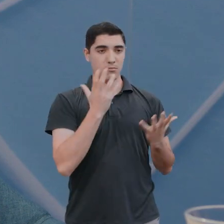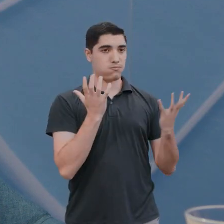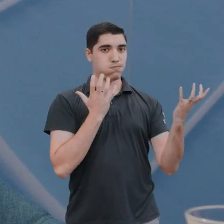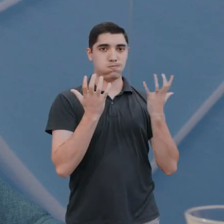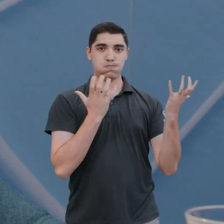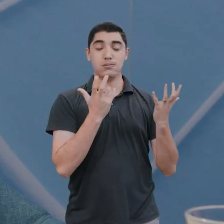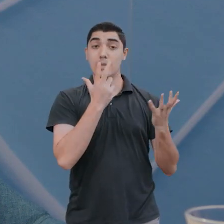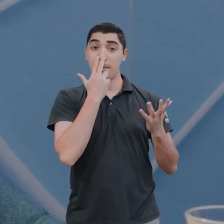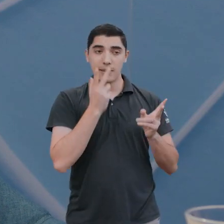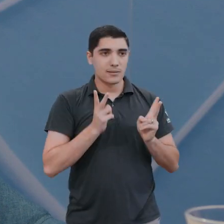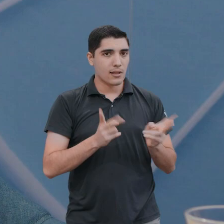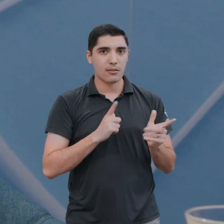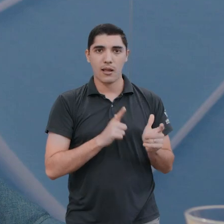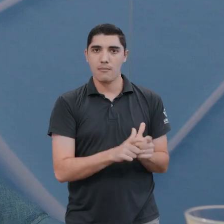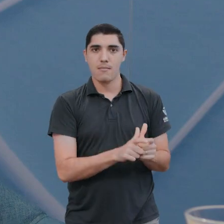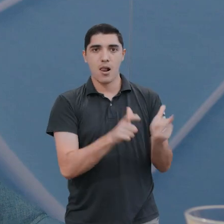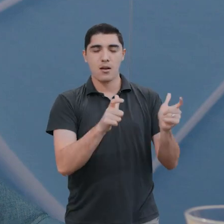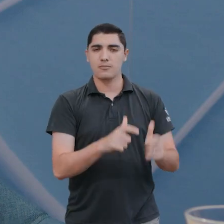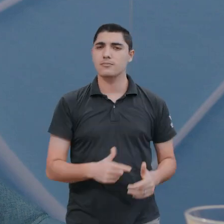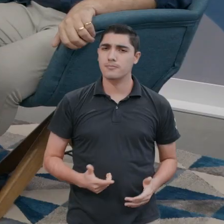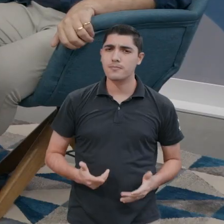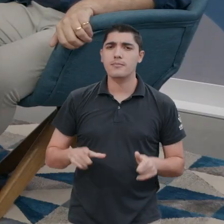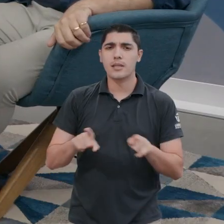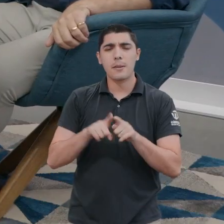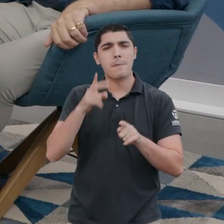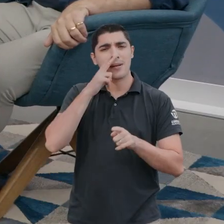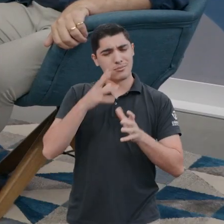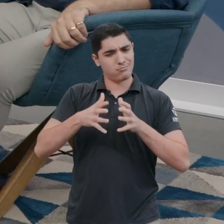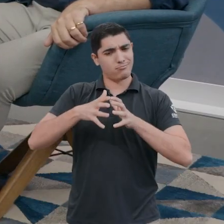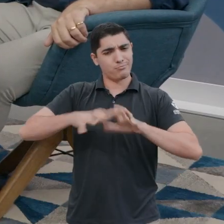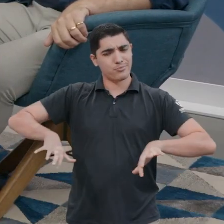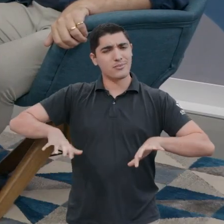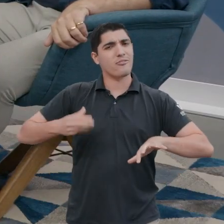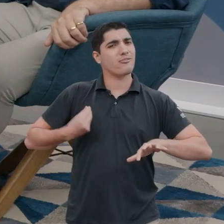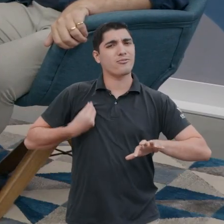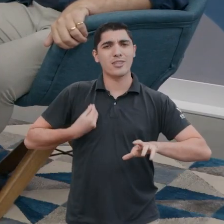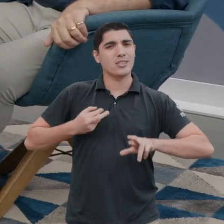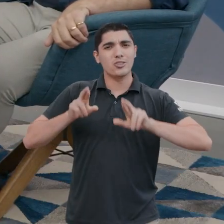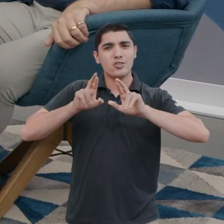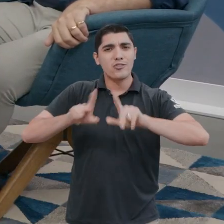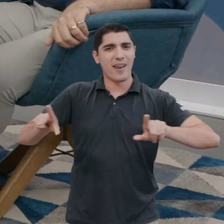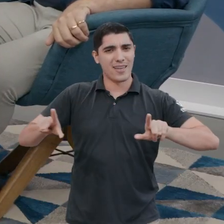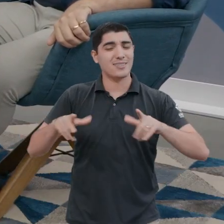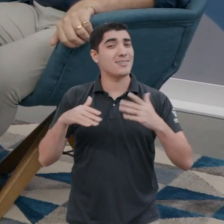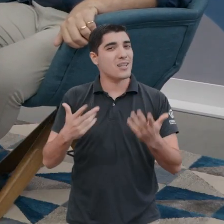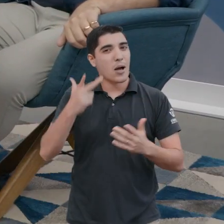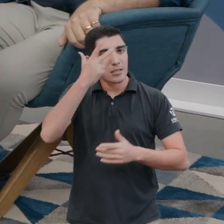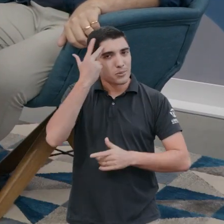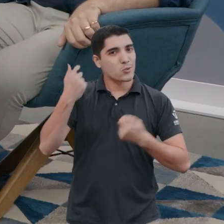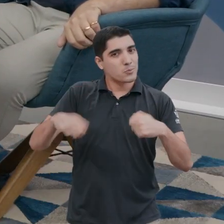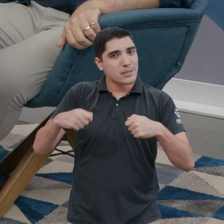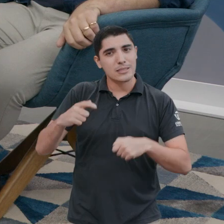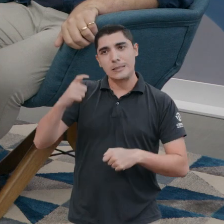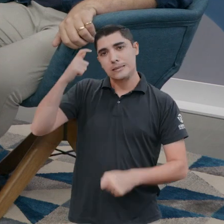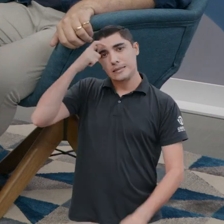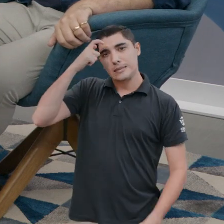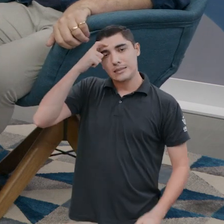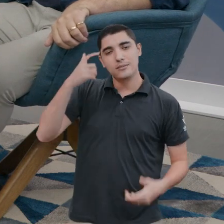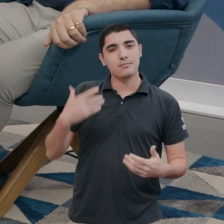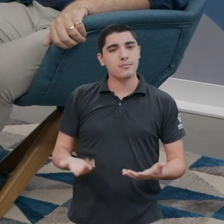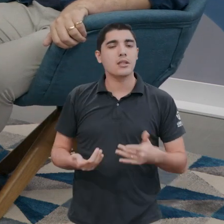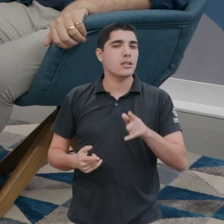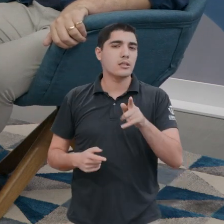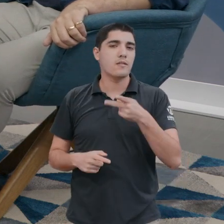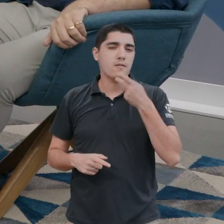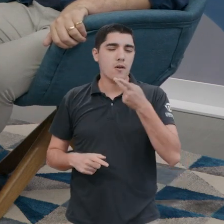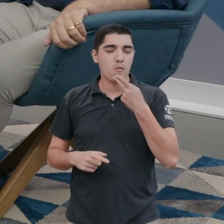muito próxima de nós mesmos. Sim, é uma realidade totalmente distinta também, né? As pessoas têm que colocar isso. A gente estava falando em